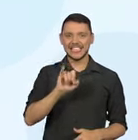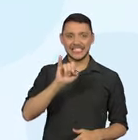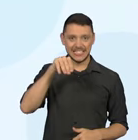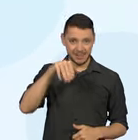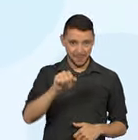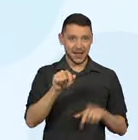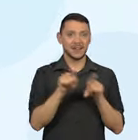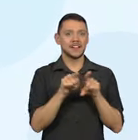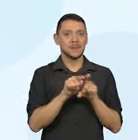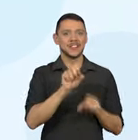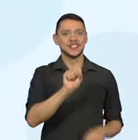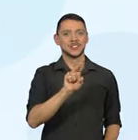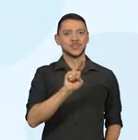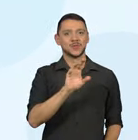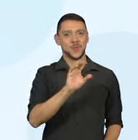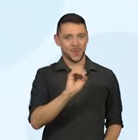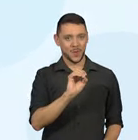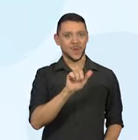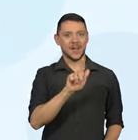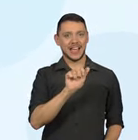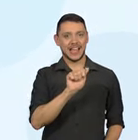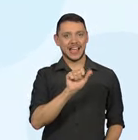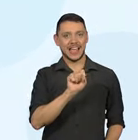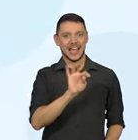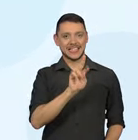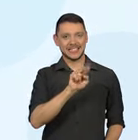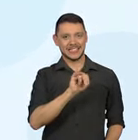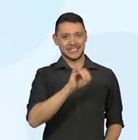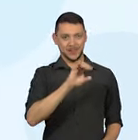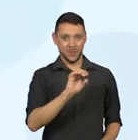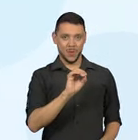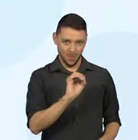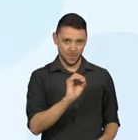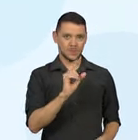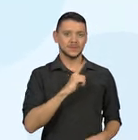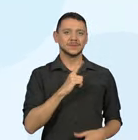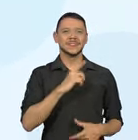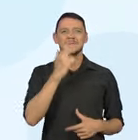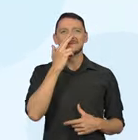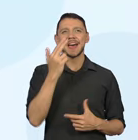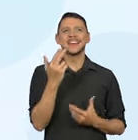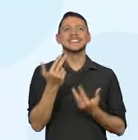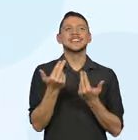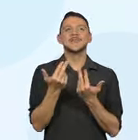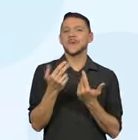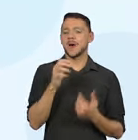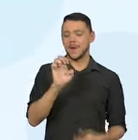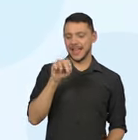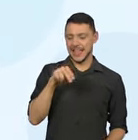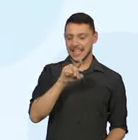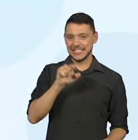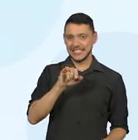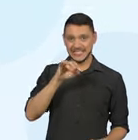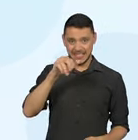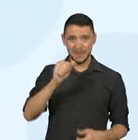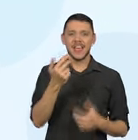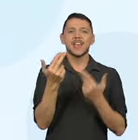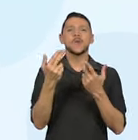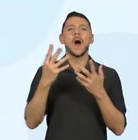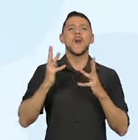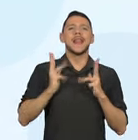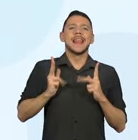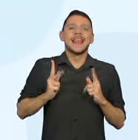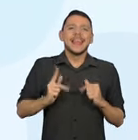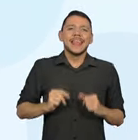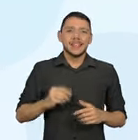favor. Eu não sei o que é enzima. A enzima é como se fosse um detergente do nosso corpo que transforma o alimento,